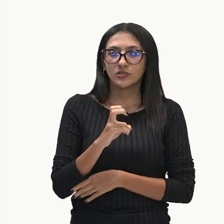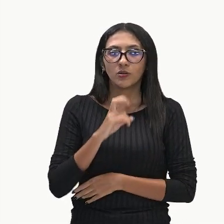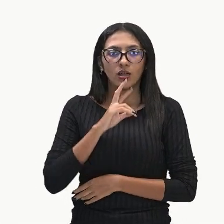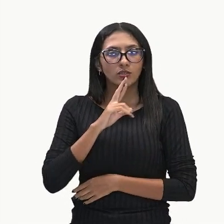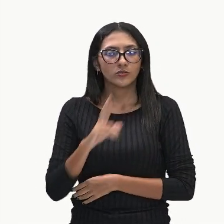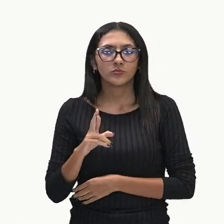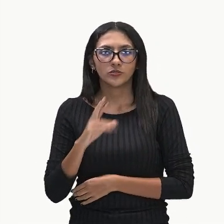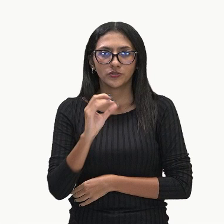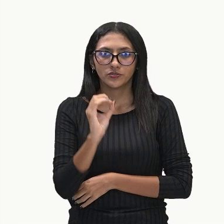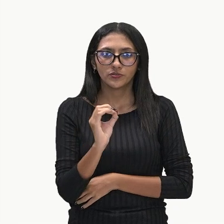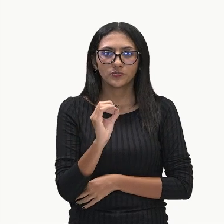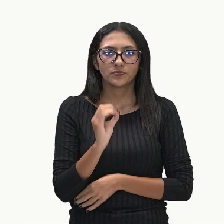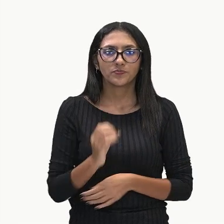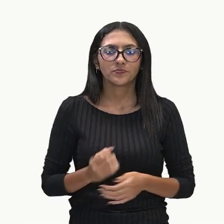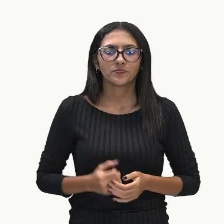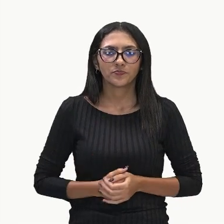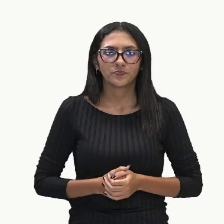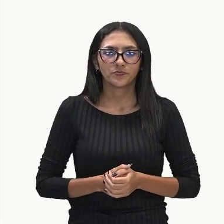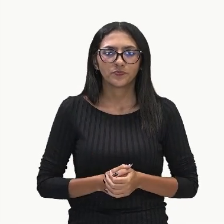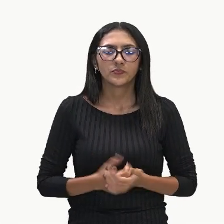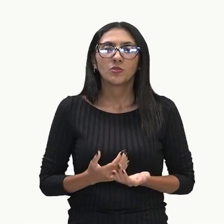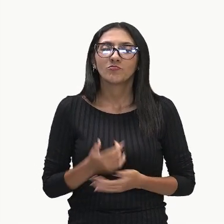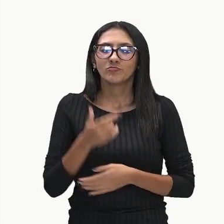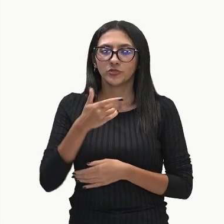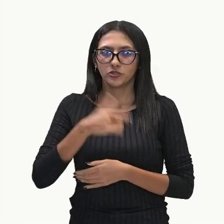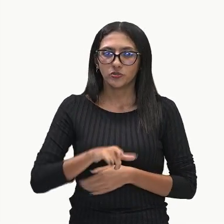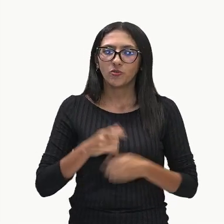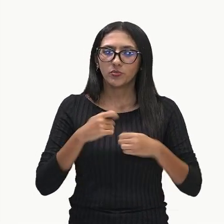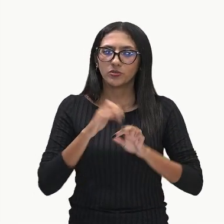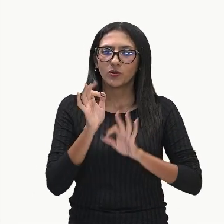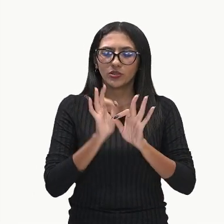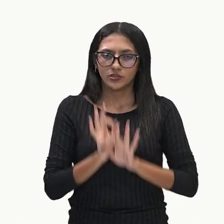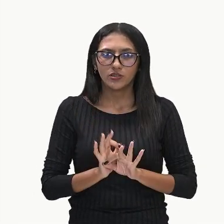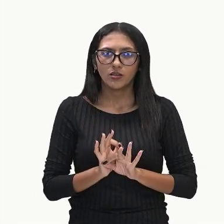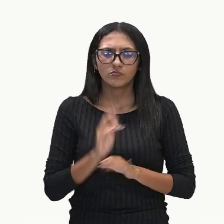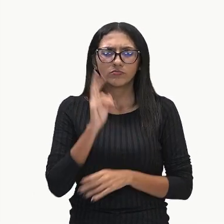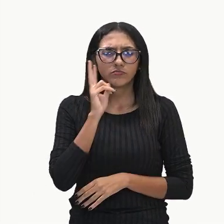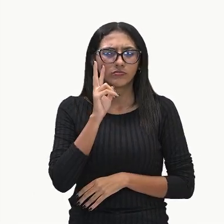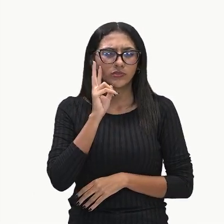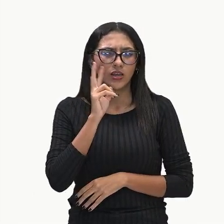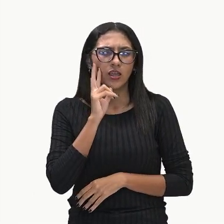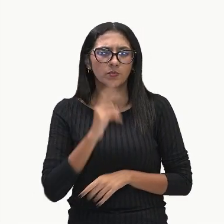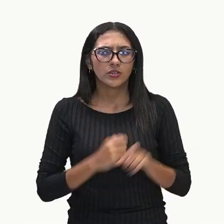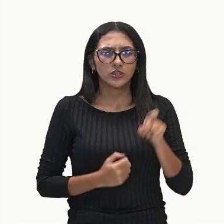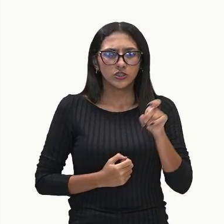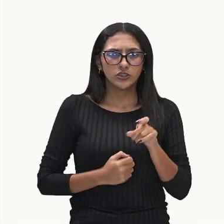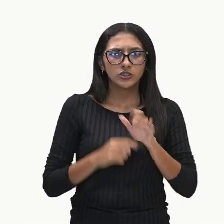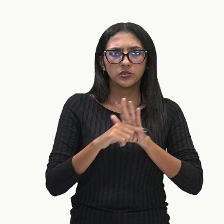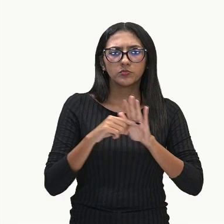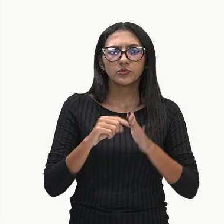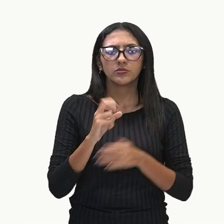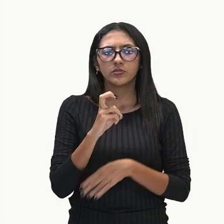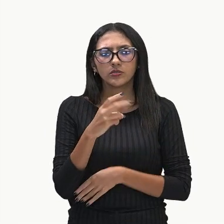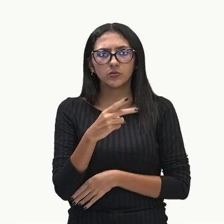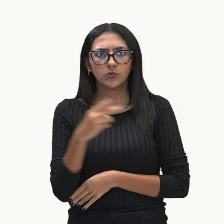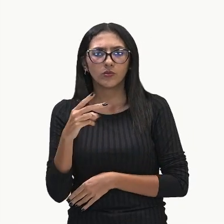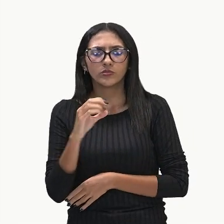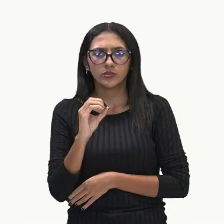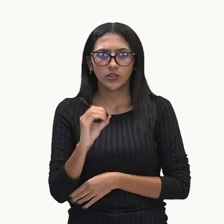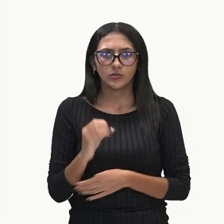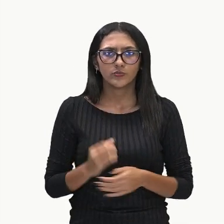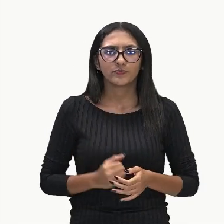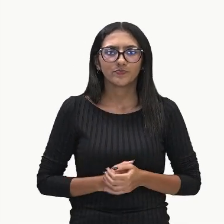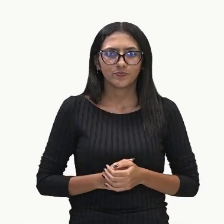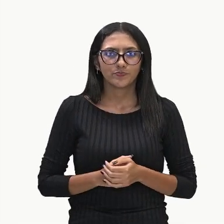Então, nós temos que resolver. De acordo aí com a orientação que nós estamos vendo, o que é que ele diz? Adicione